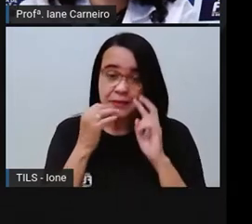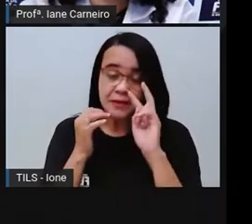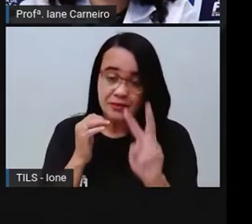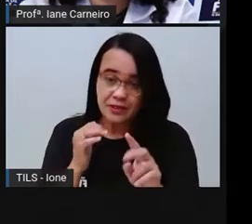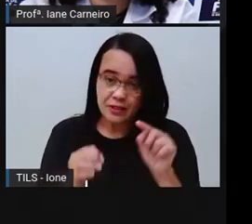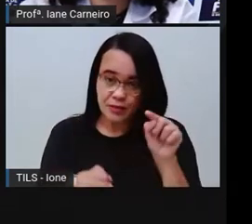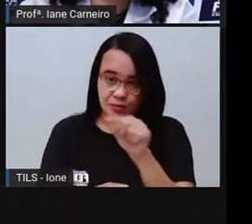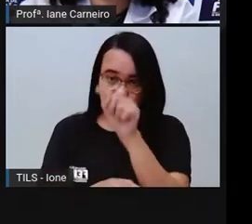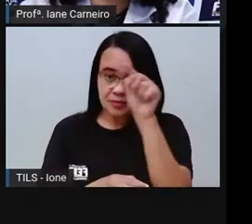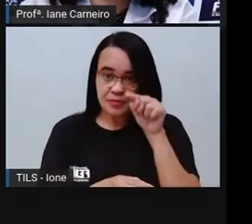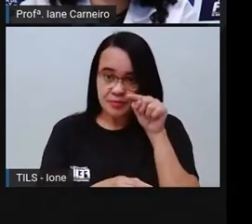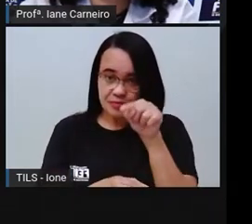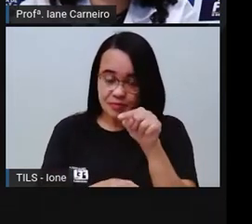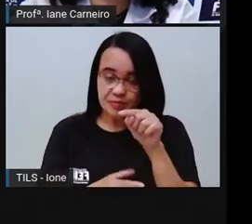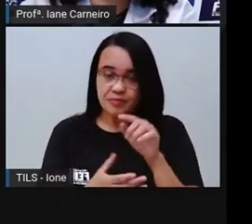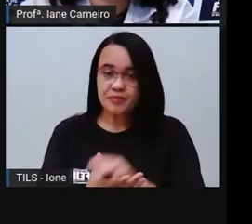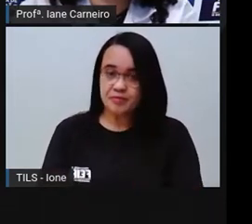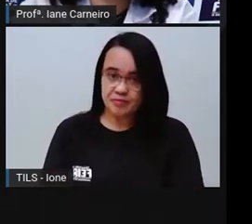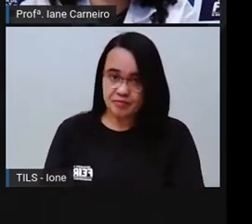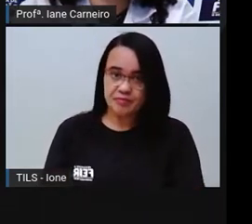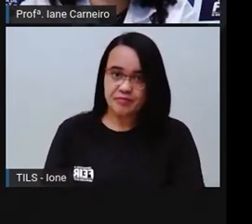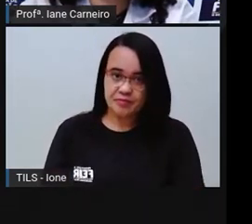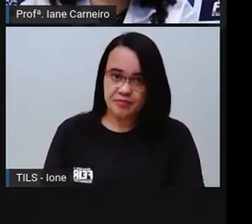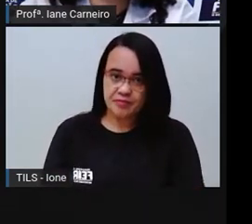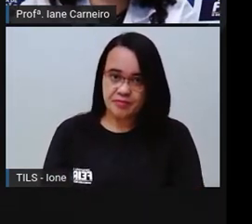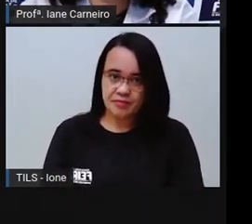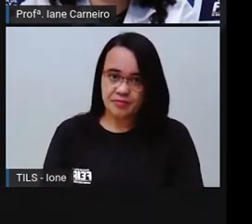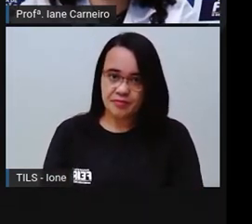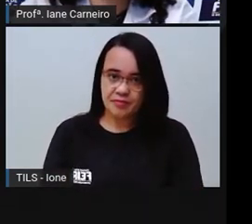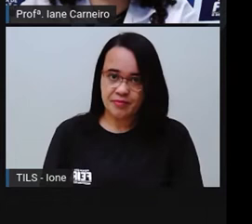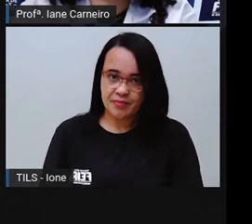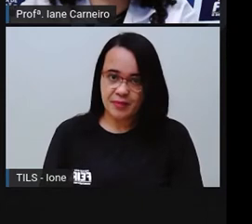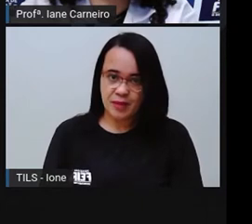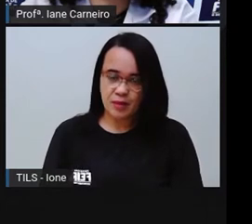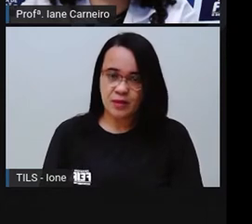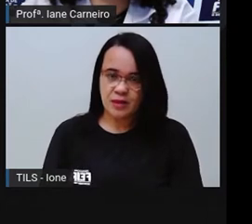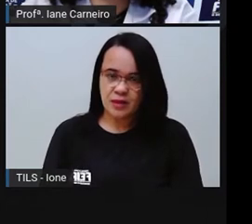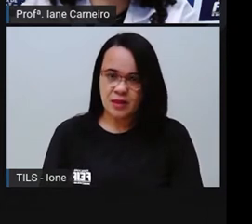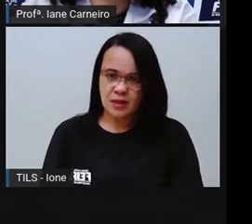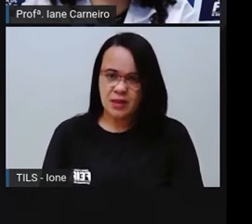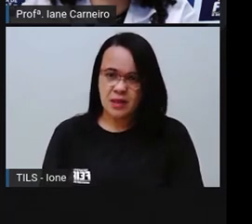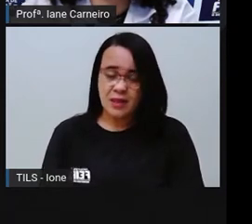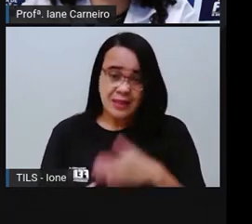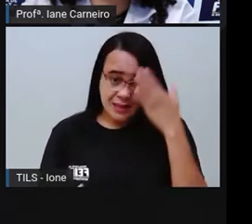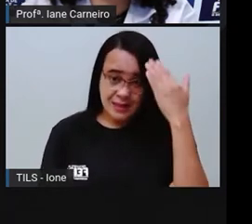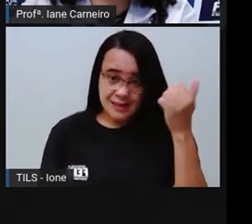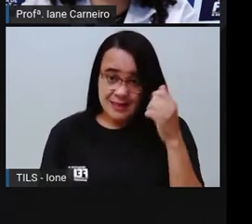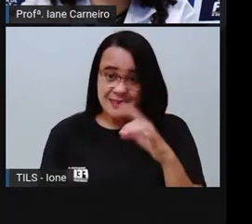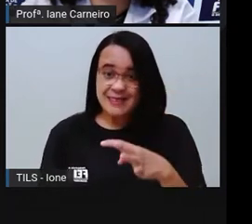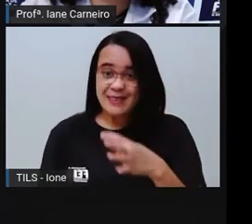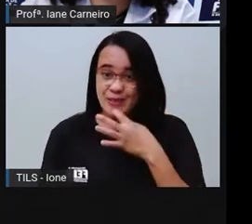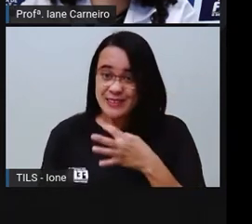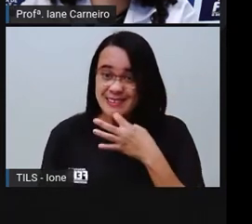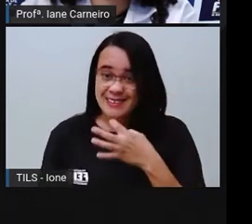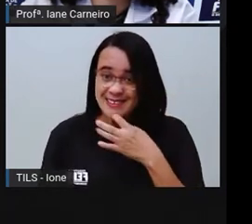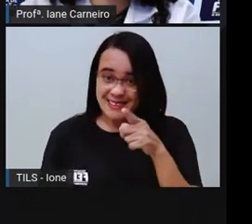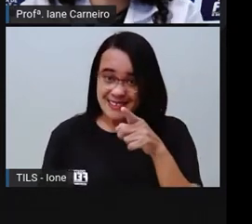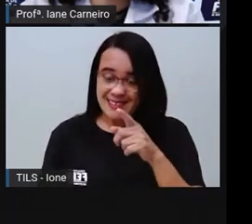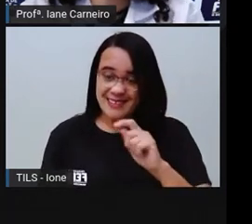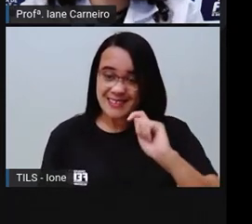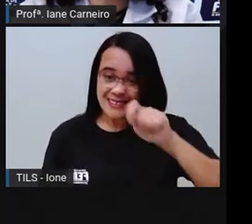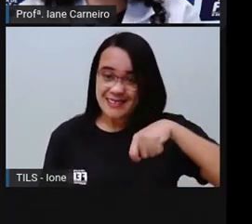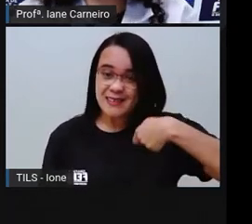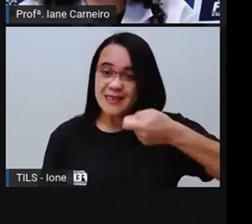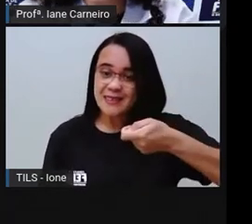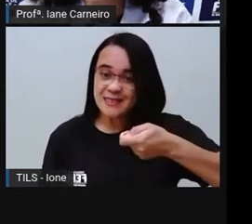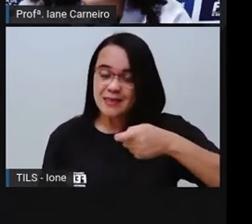toda vez que esse sinal aqui ó esse sinal e quem sabe o nome dele é o sinal